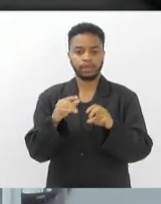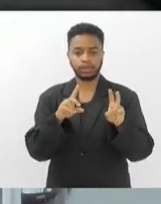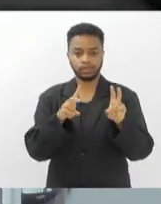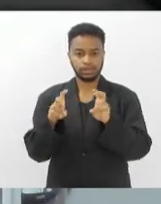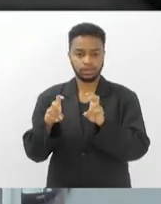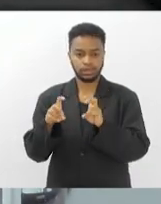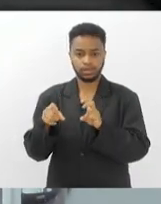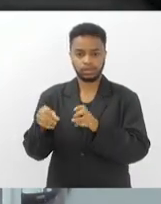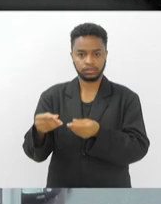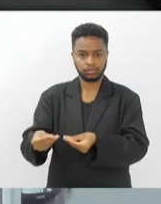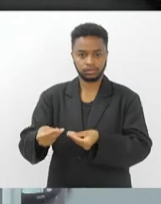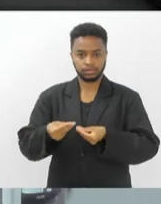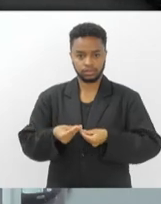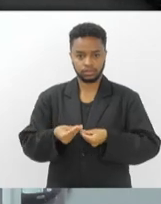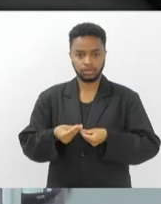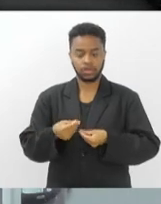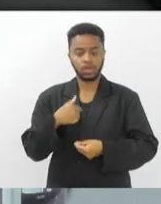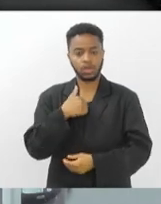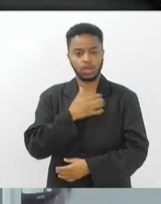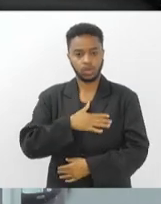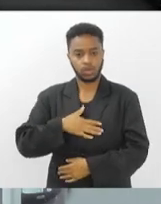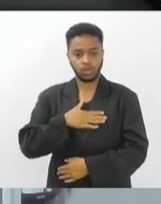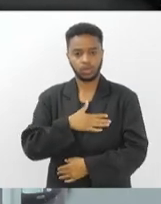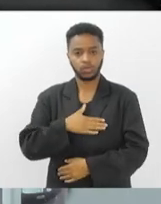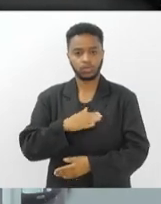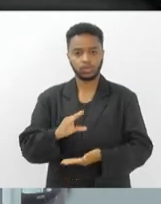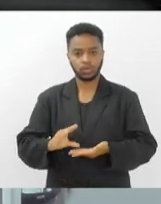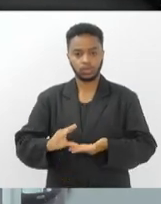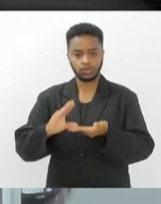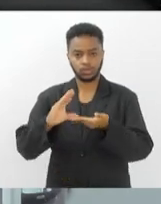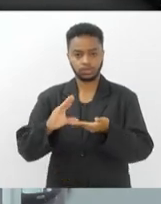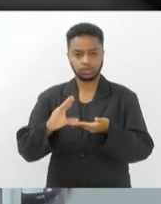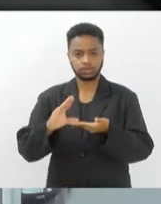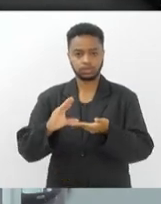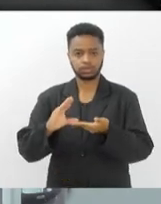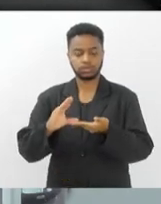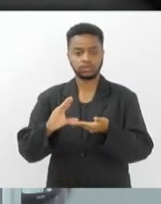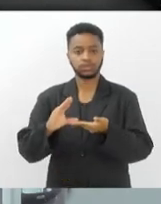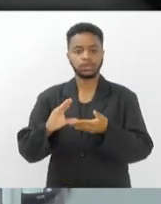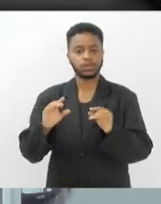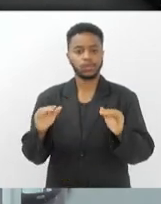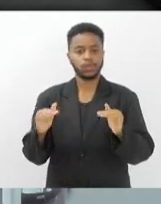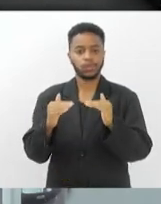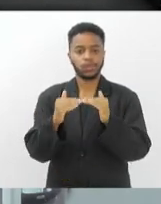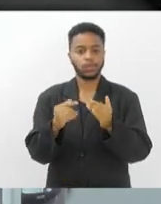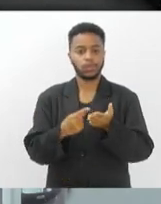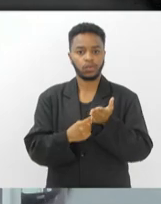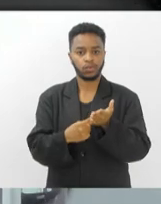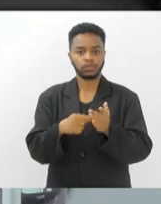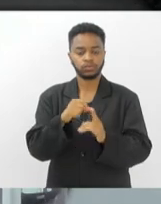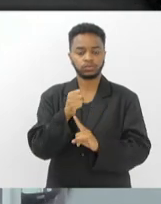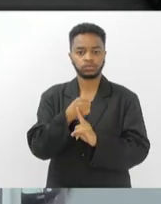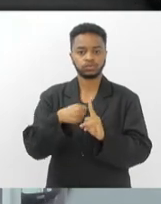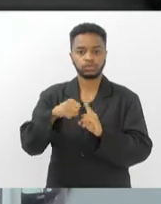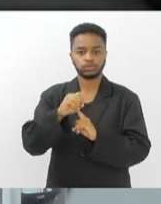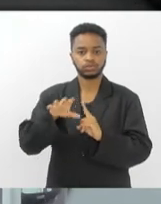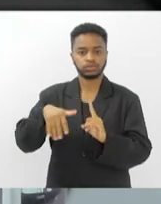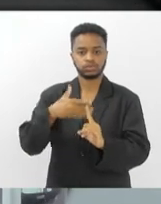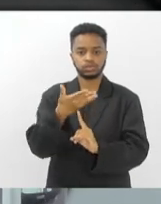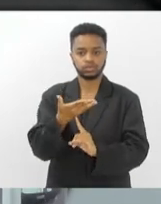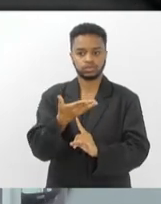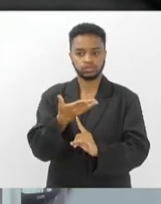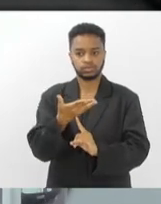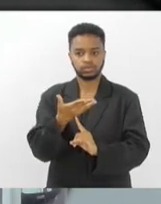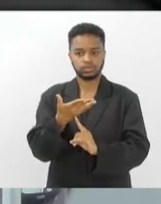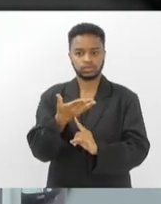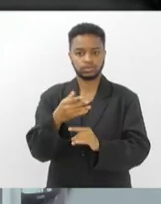mandou, eu gostei muito desse conceito de termo de acordo socioambiental, que é algo novo. Perfeito. Dentro